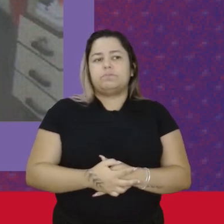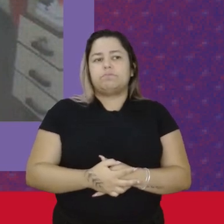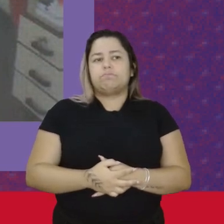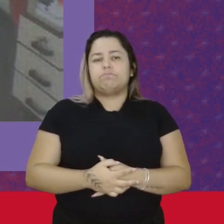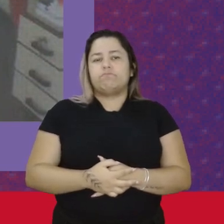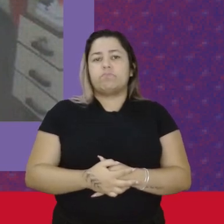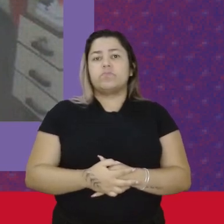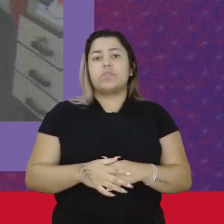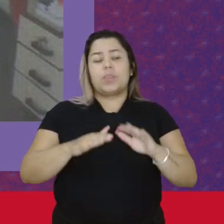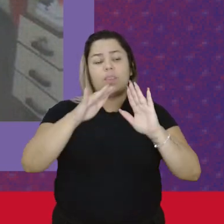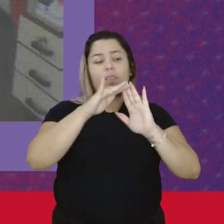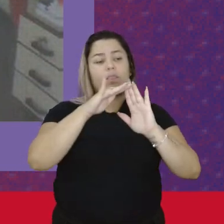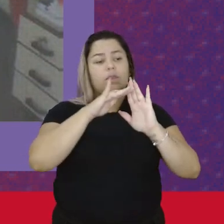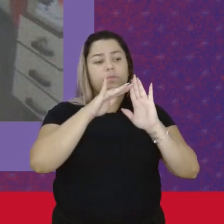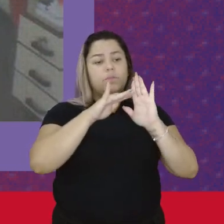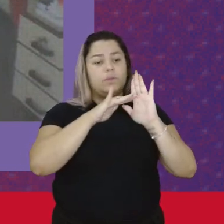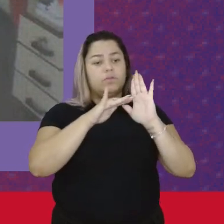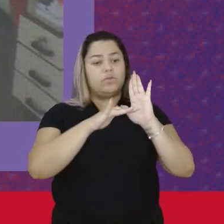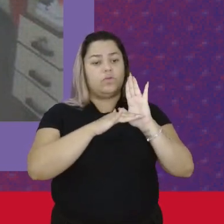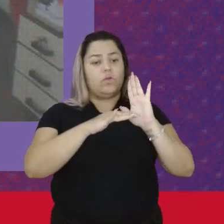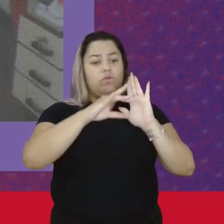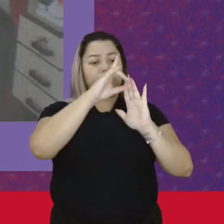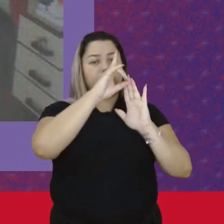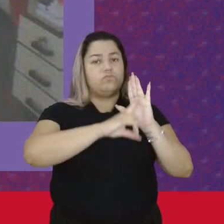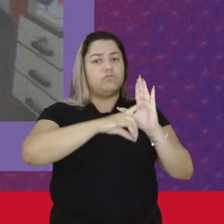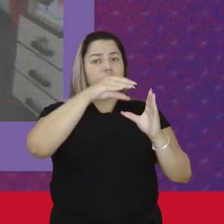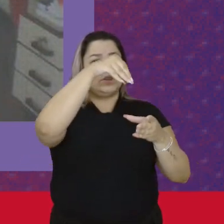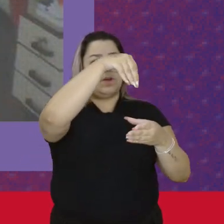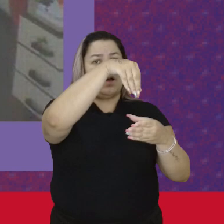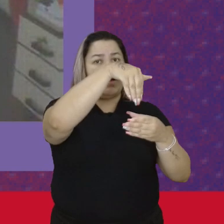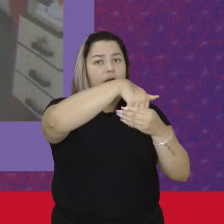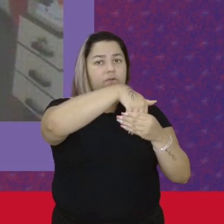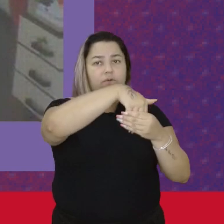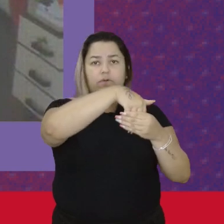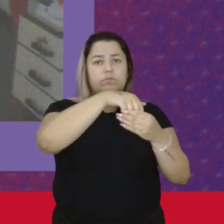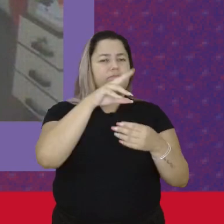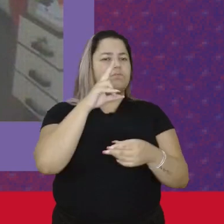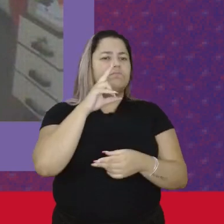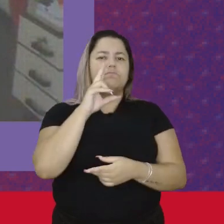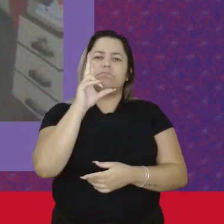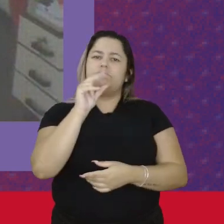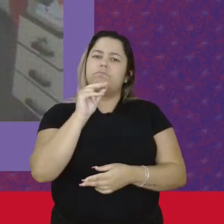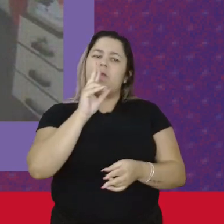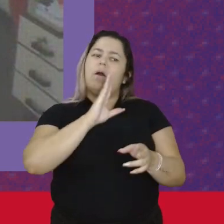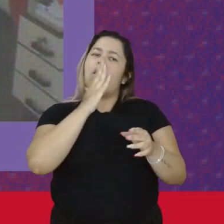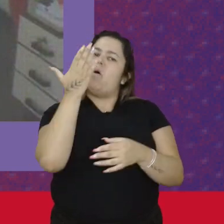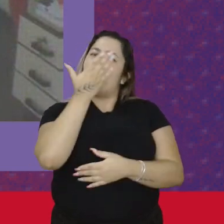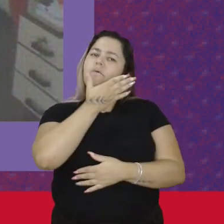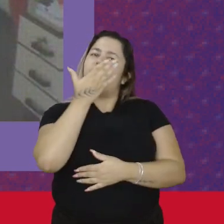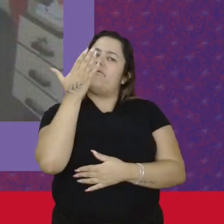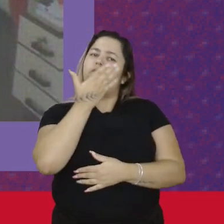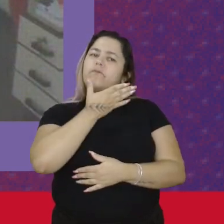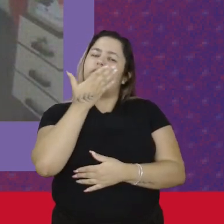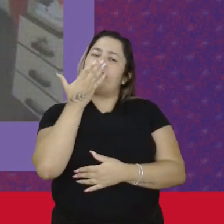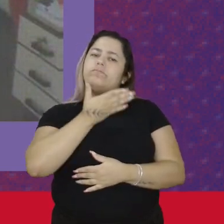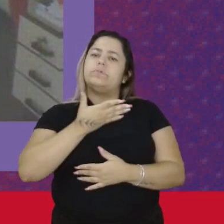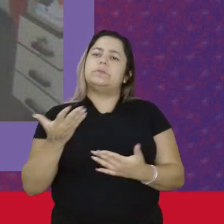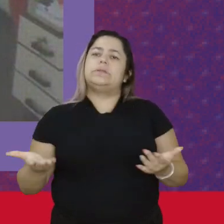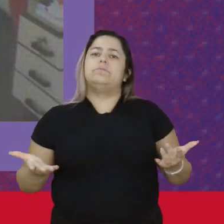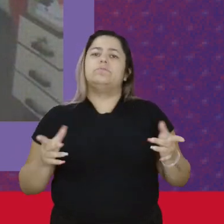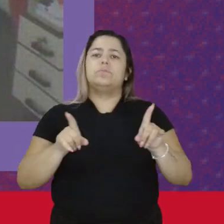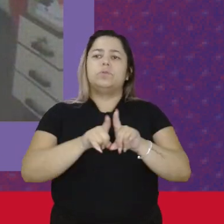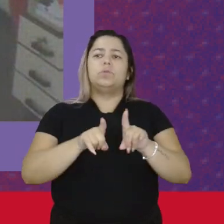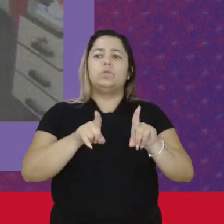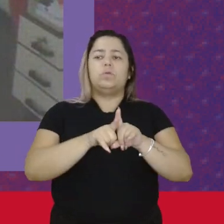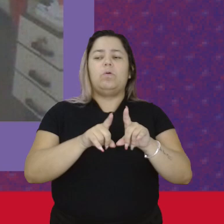colocando na pauta a questão do direito ao voto, né? A gente não vê. A gente pode ver, assim, no plano